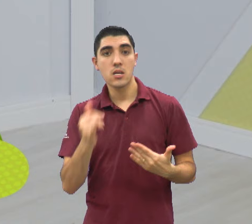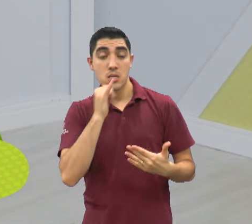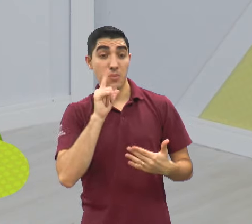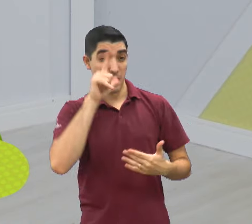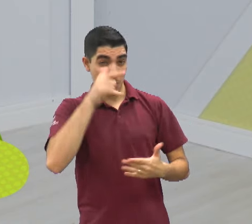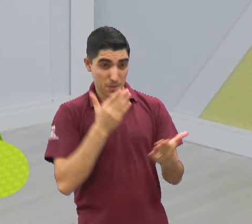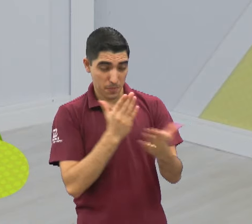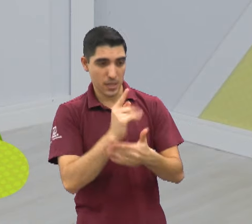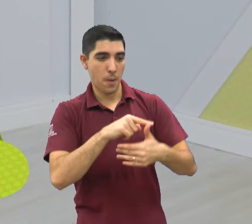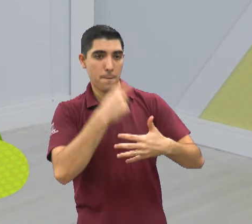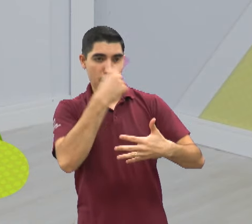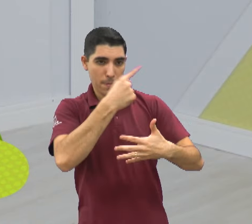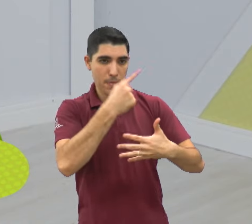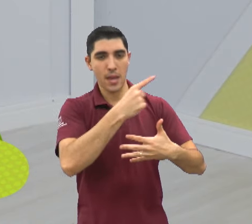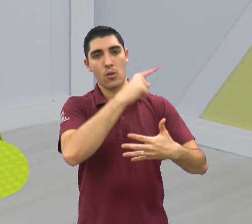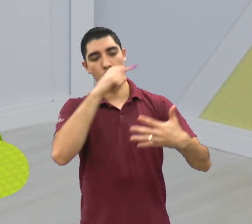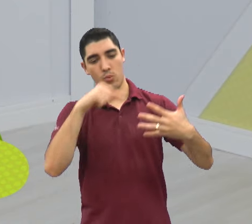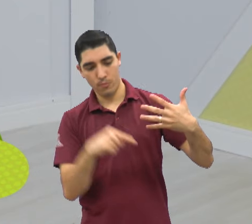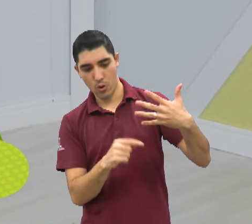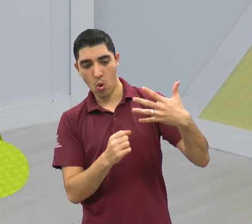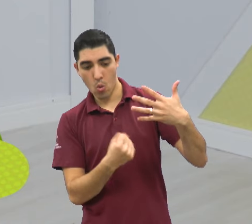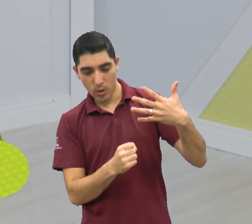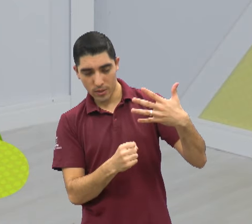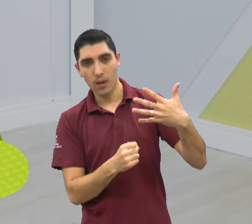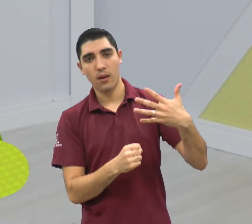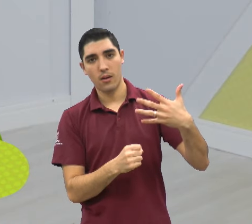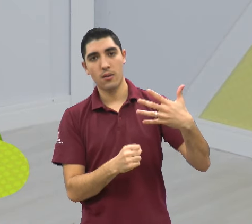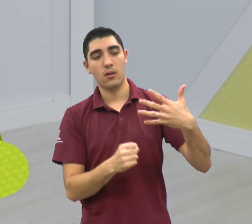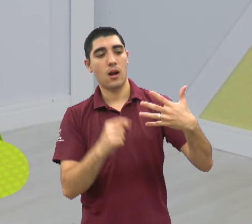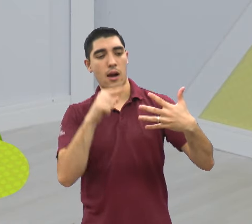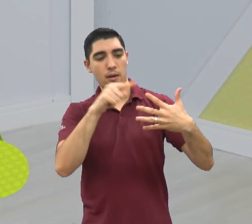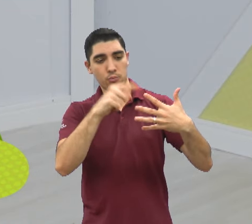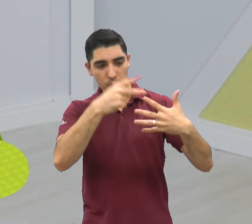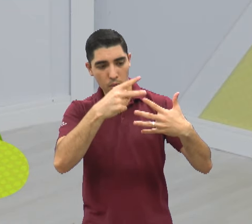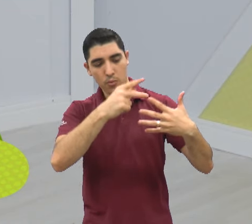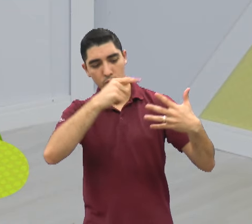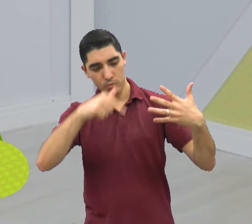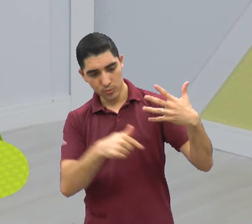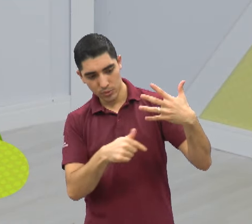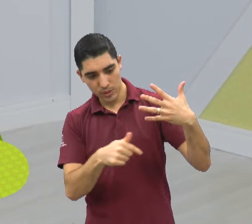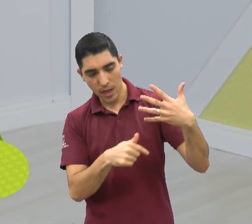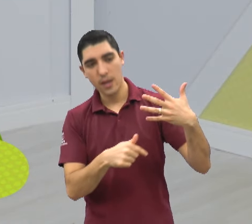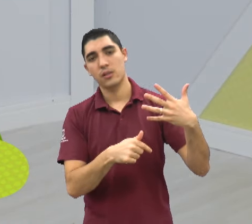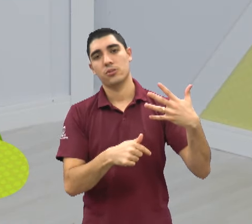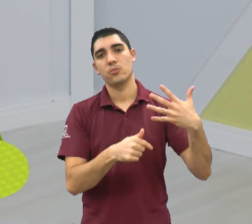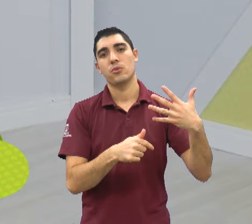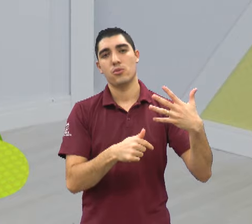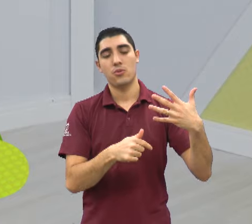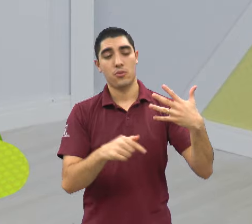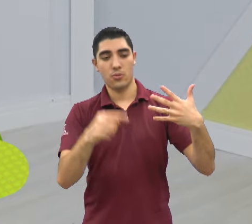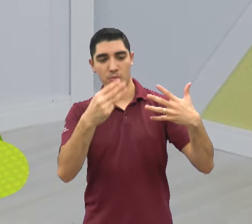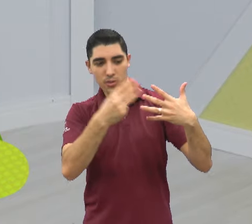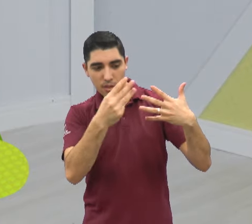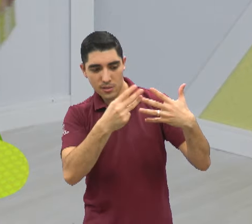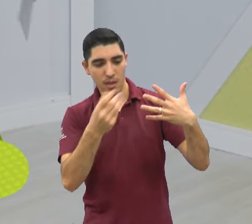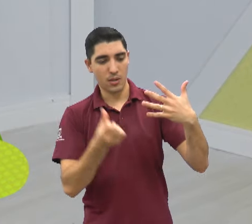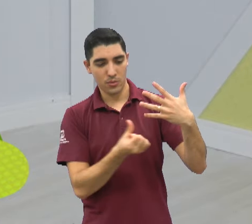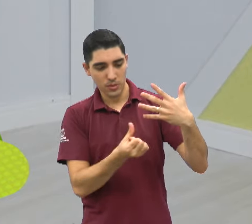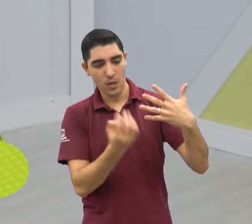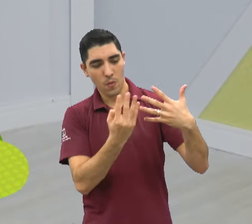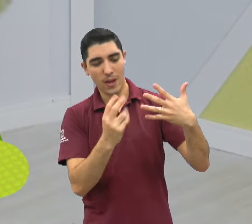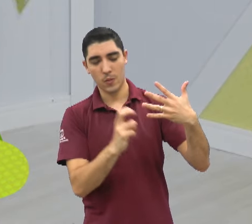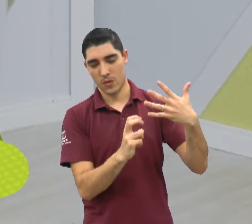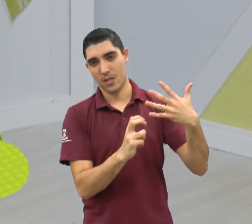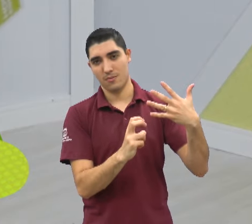segundo aqui do grupo B vai enfrentar o 7º, no caso aqui o 4º colocado aqui do grupo C, e assim sucessivamente